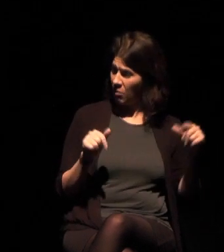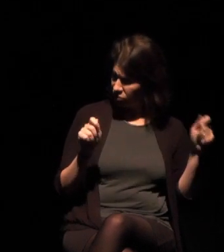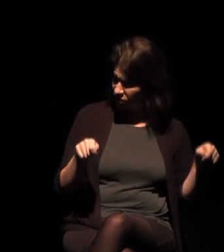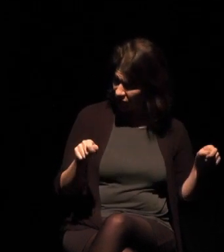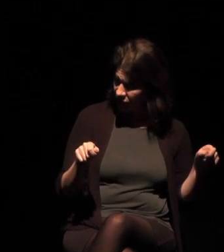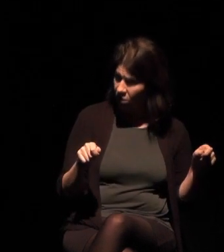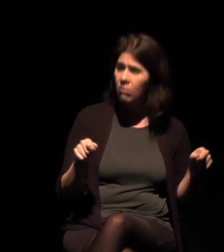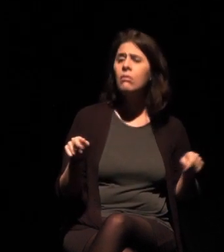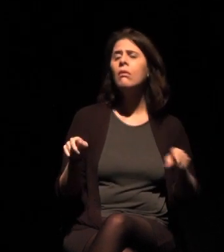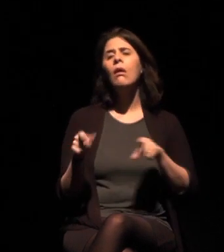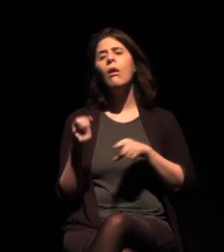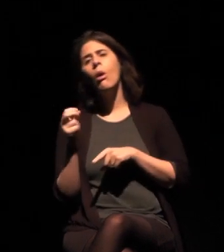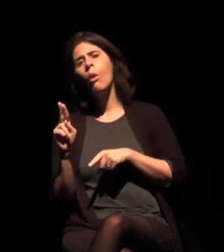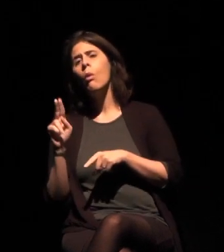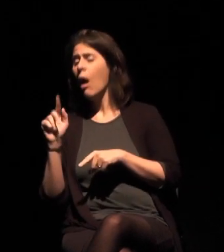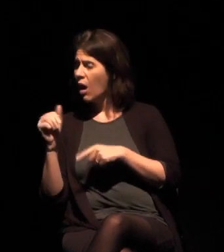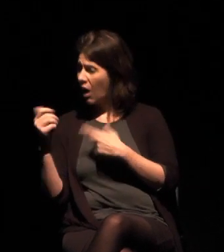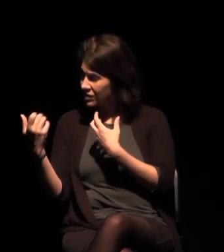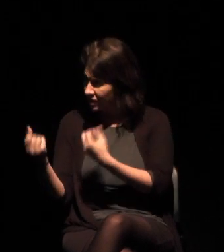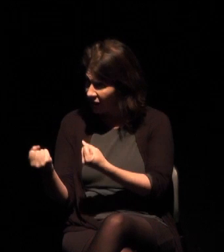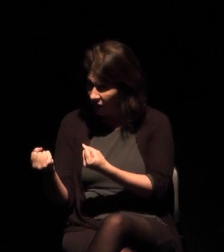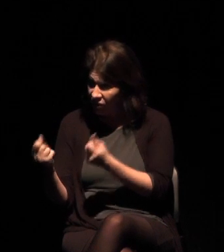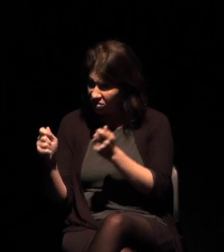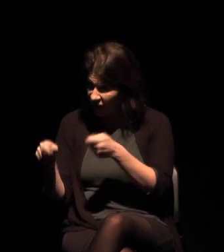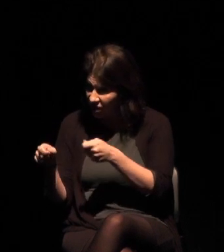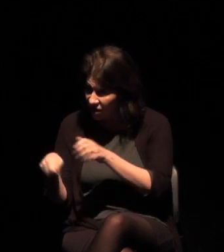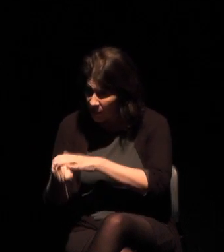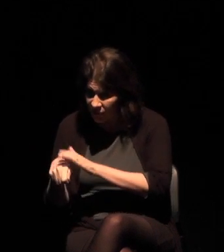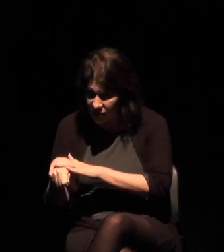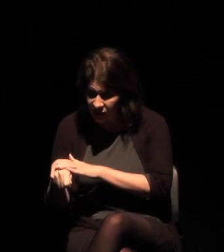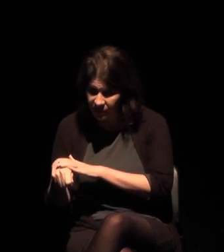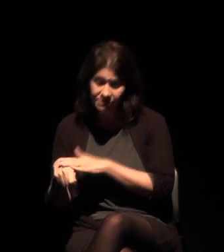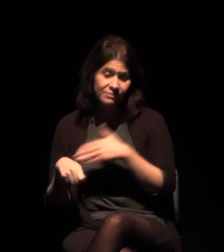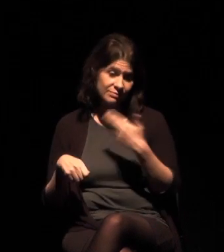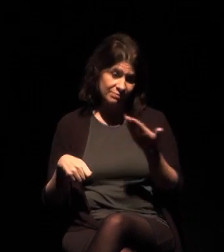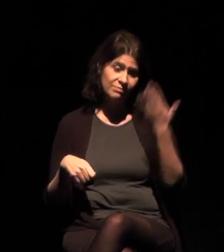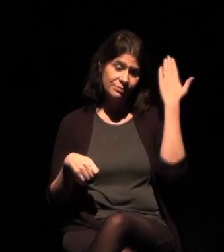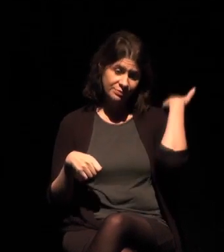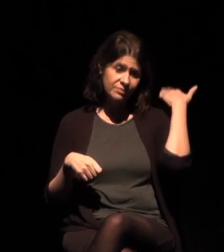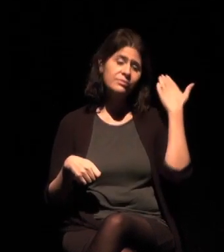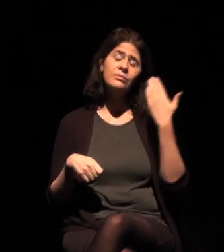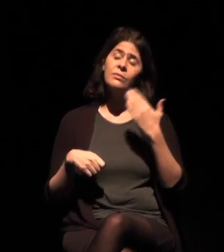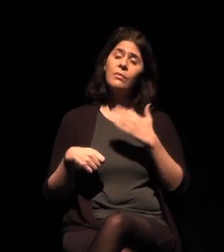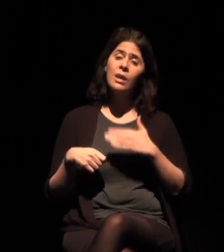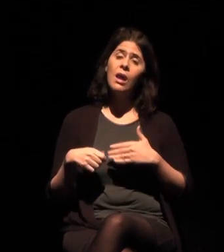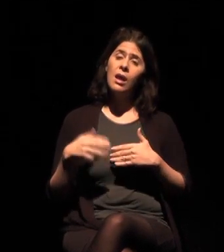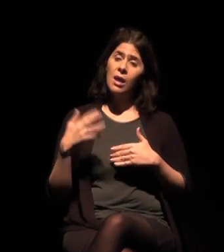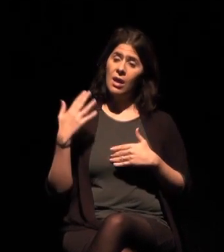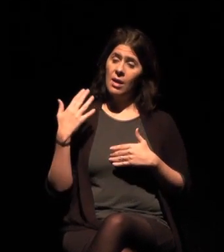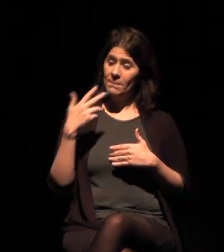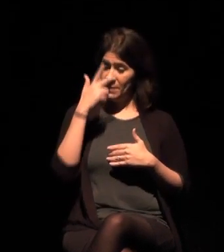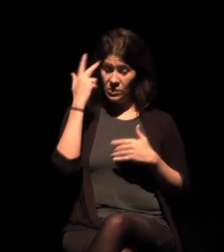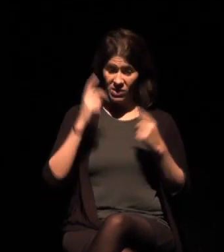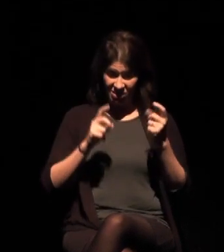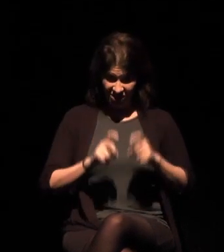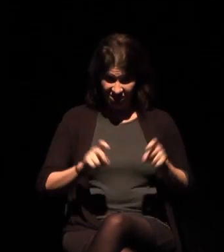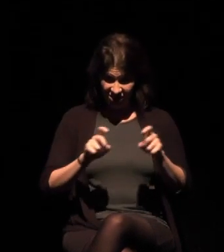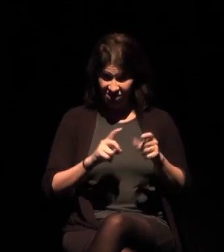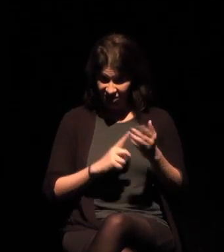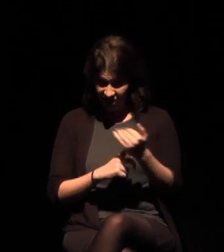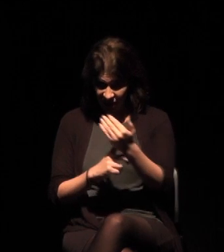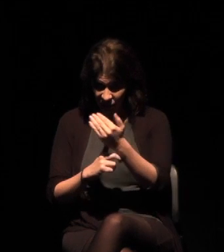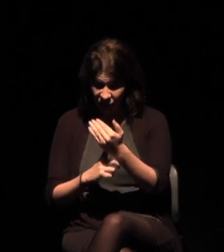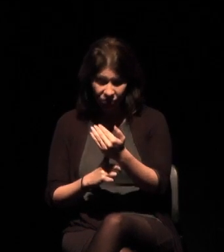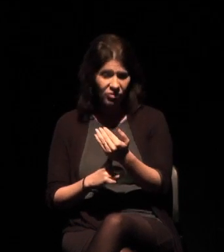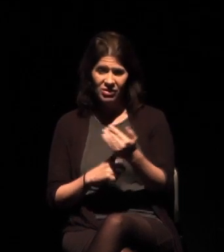eu acho que era extremamente assim era raro alguém na área de tecnologia é realmente discutir isso todo mundo